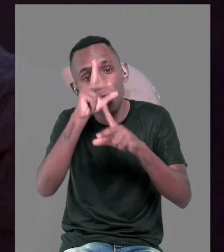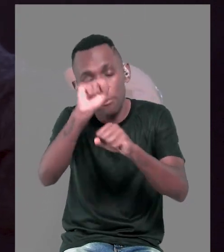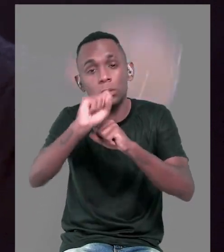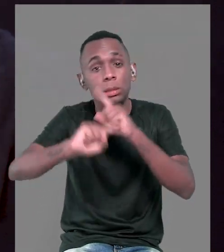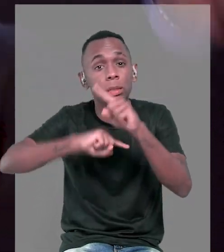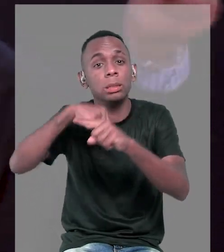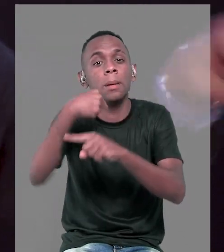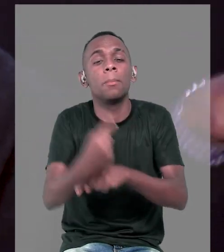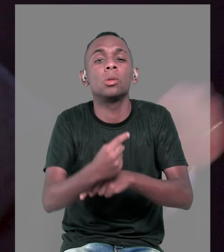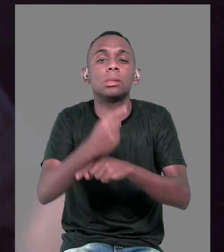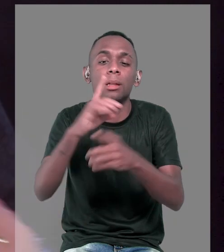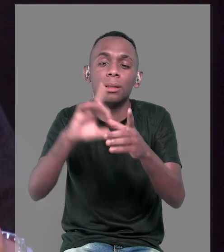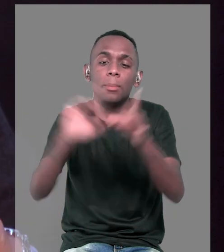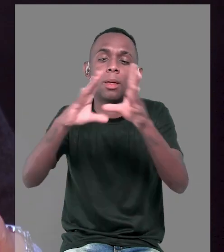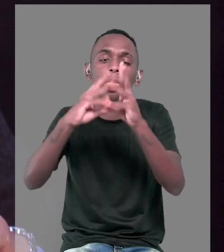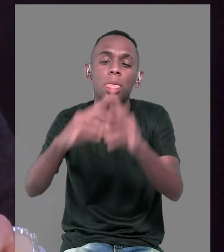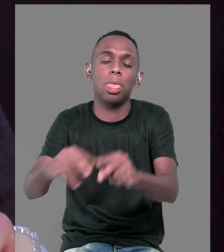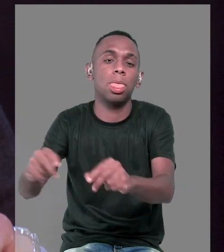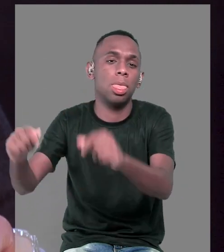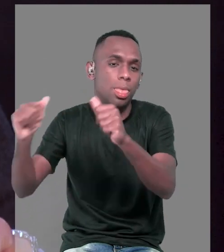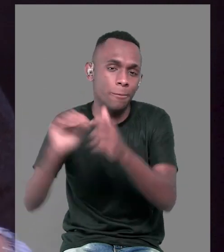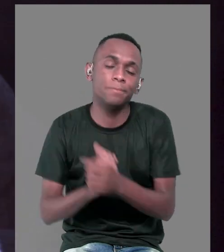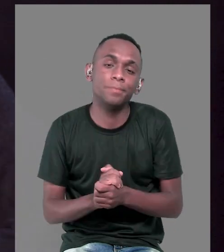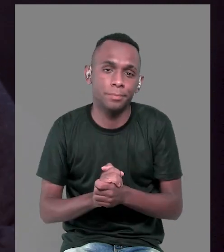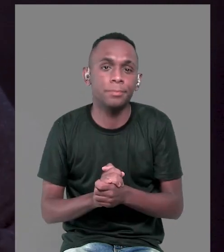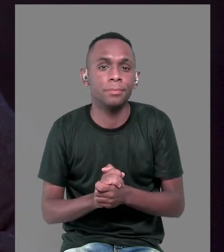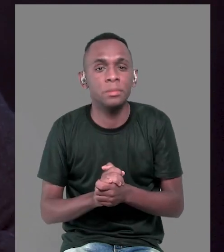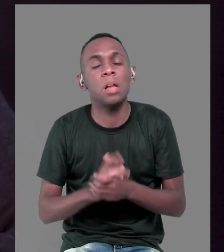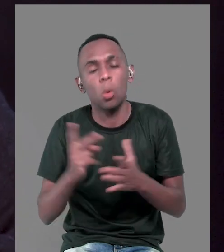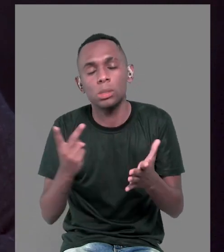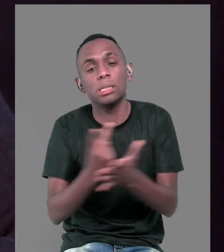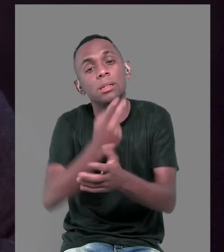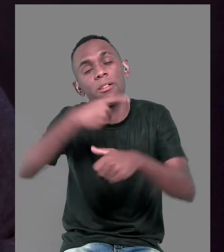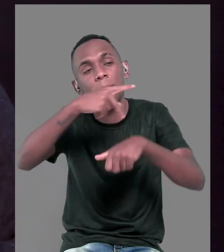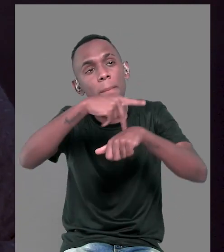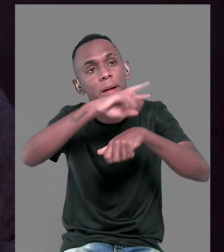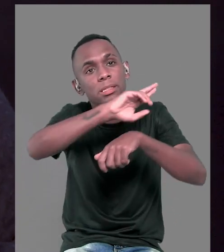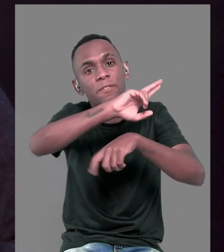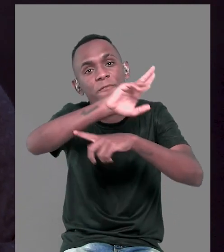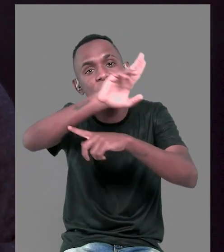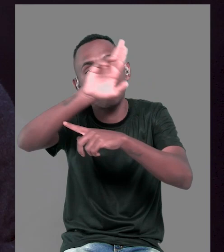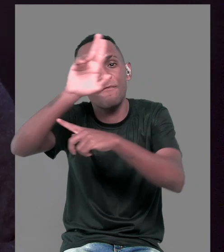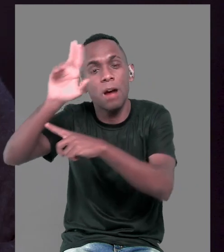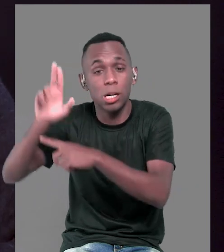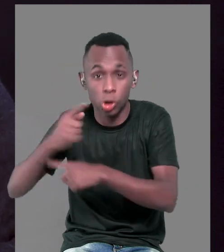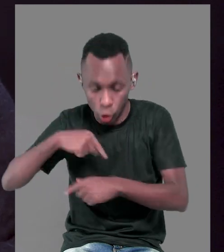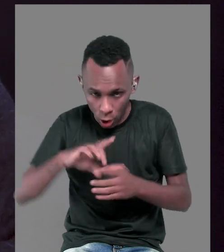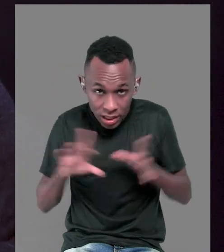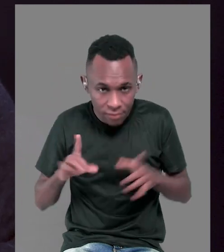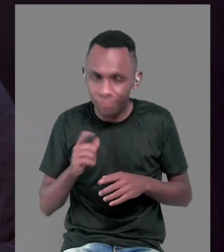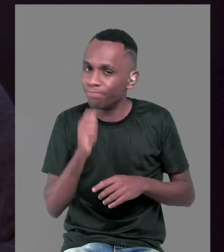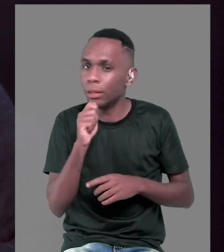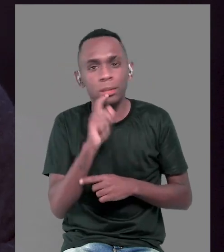democracia. Isso está acontecendo em vários países. E nós não estamos livres ainda desse tipo